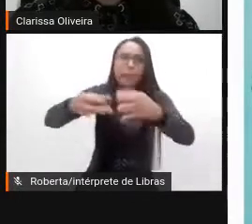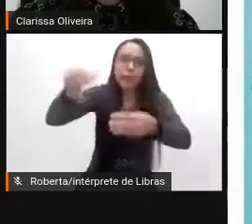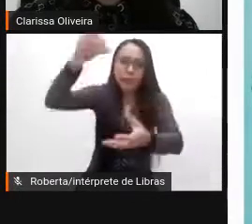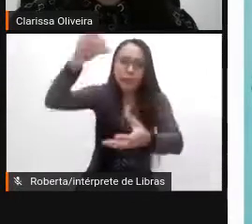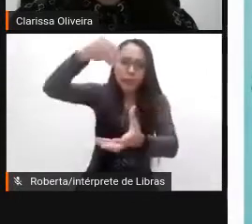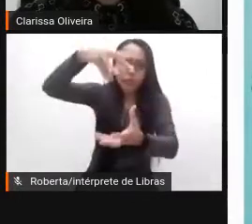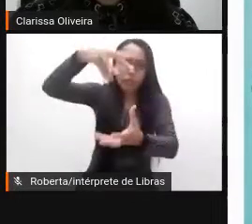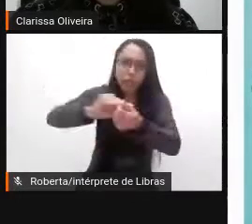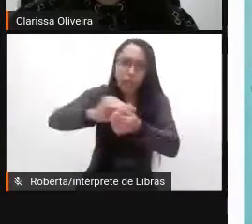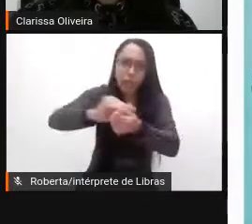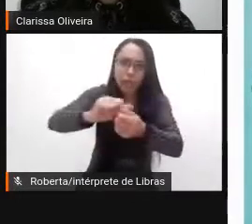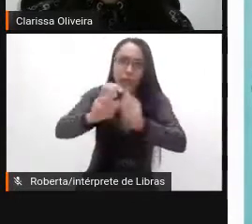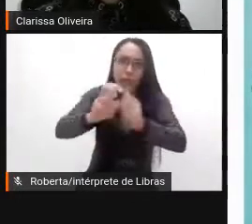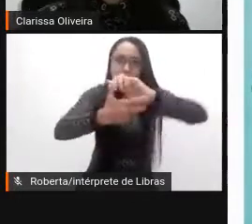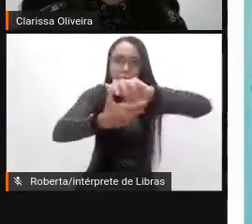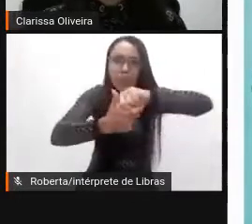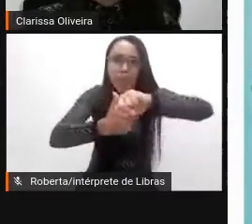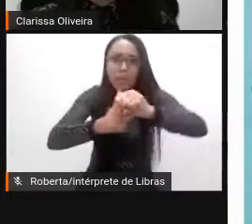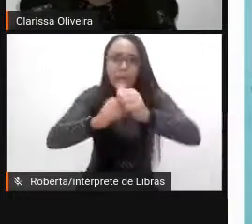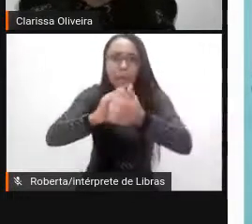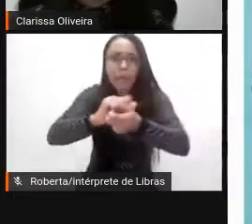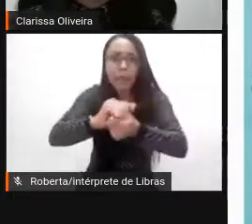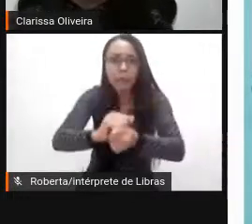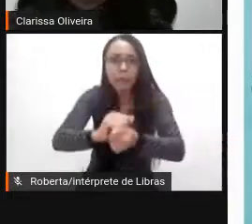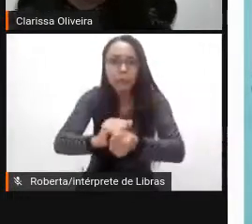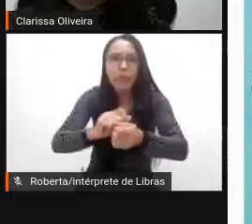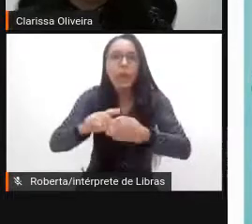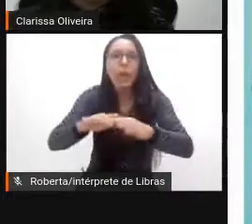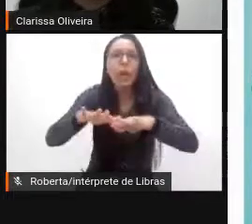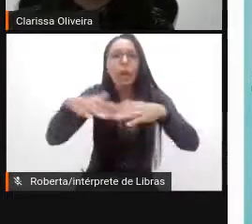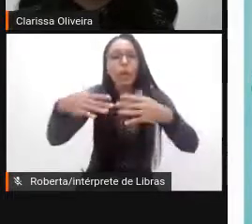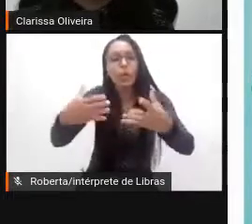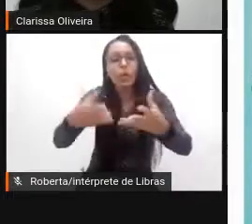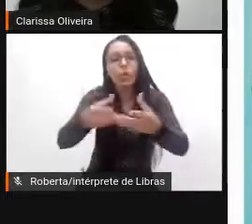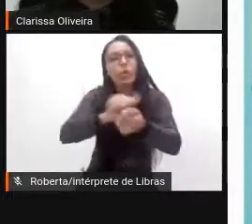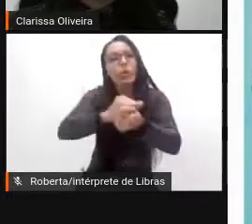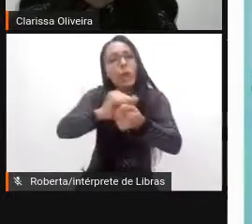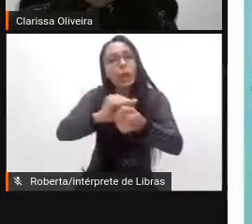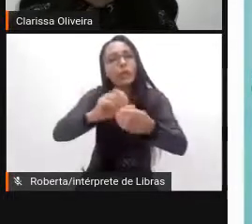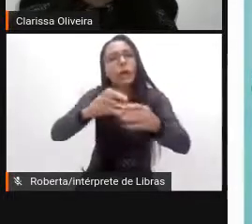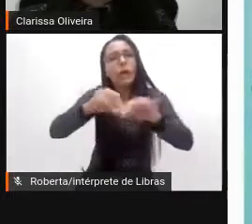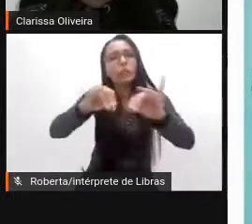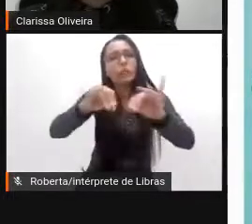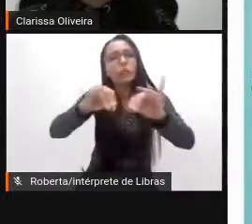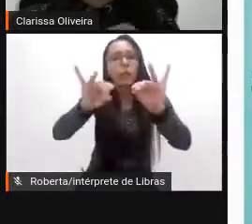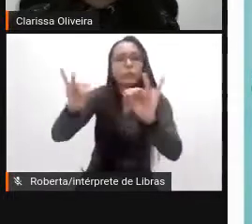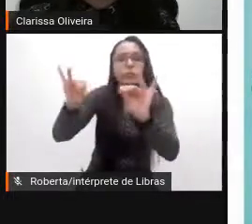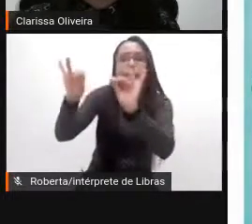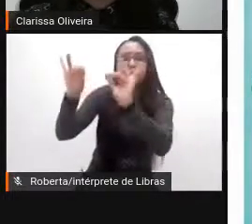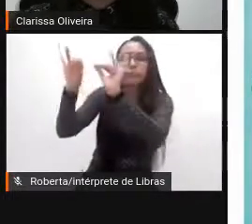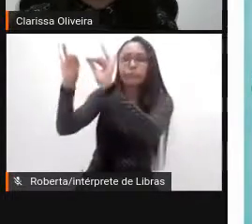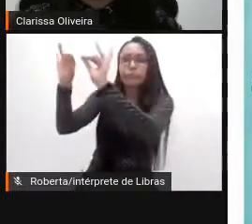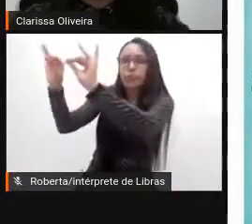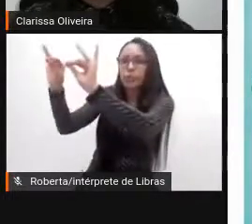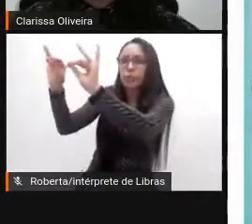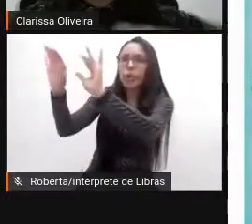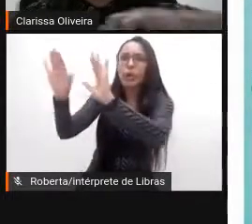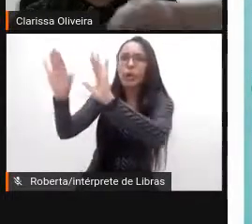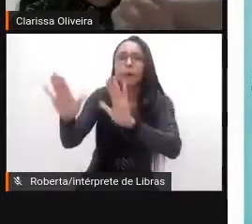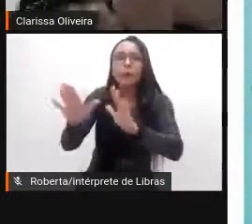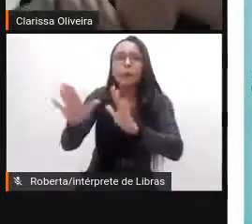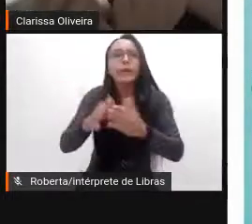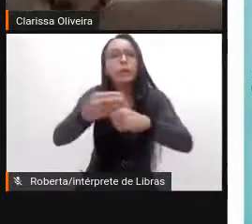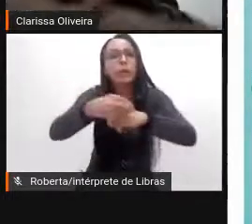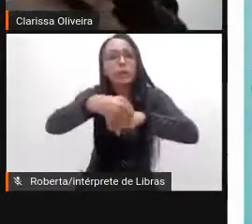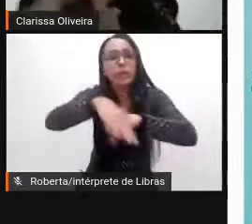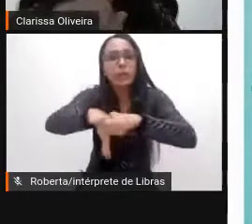deixei essa máscara ali no molho, eu vou lavar, enxaguar direitinho. E uma dica é,